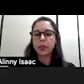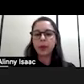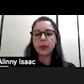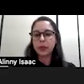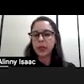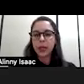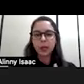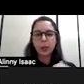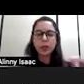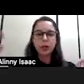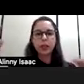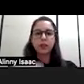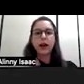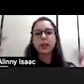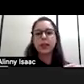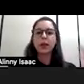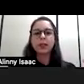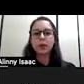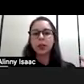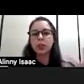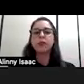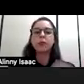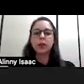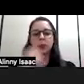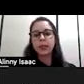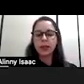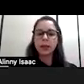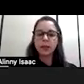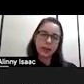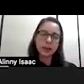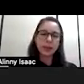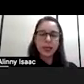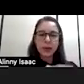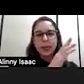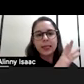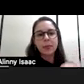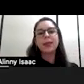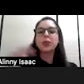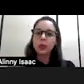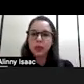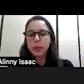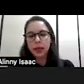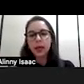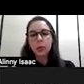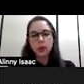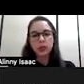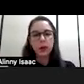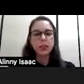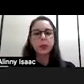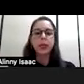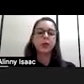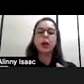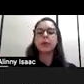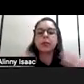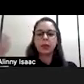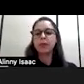imunoconteúdo de CB2. Então, mostrando que, de fato, aquela alteração que a gente viu nas mães, ela, de certa maneira, parece que passou também para os